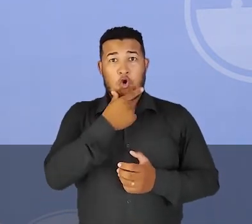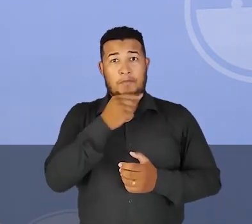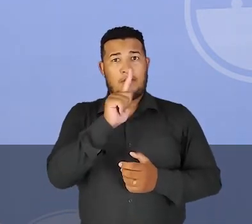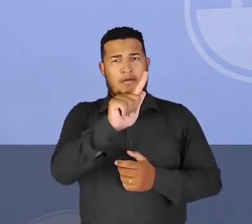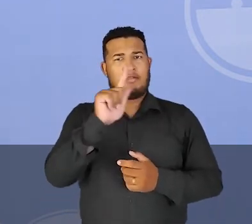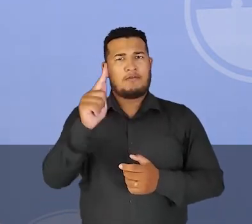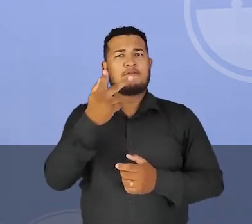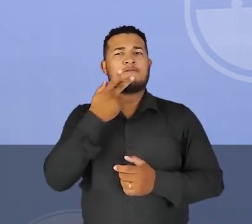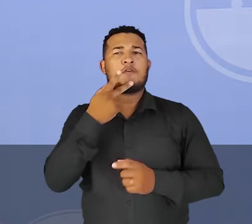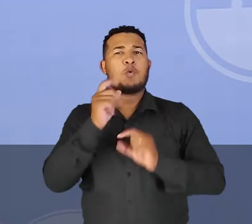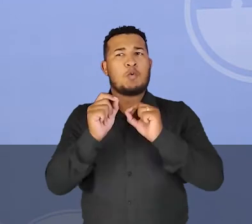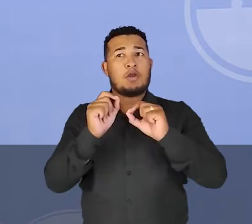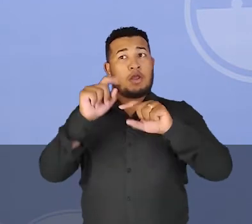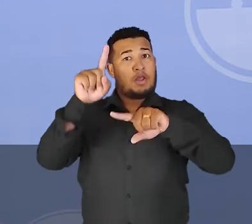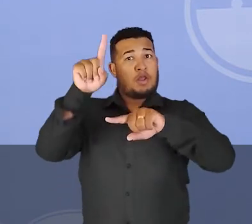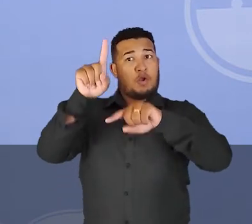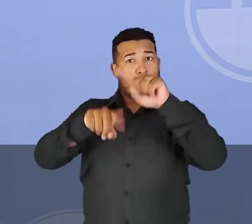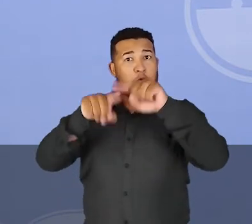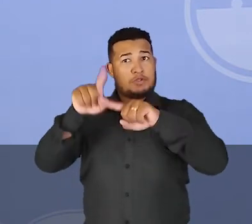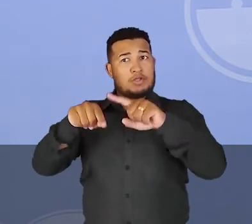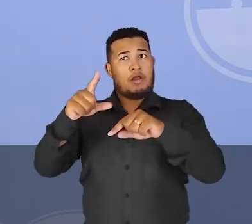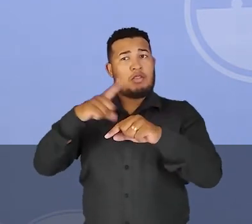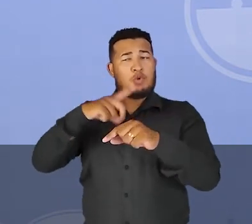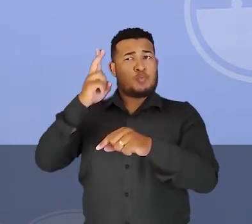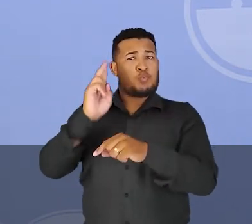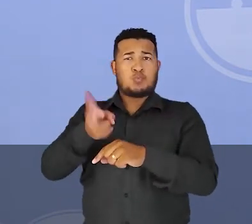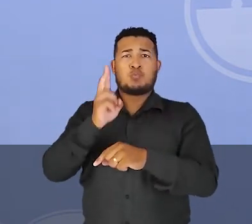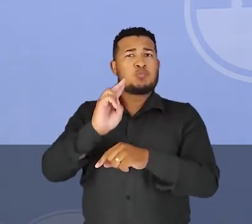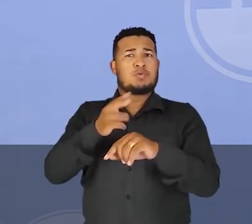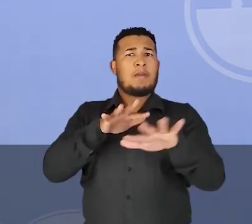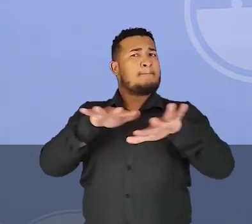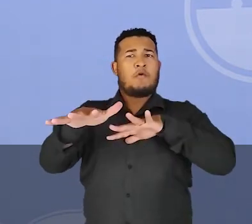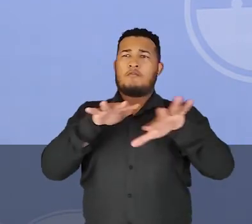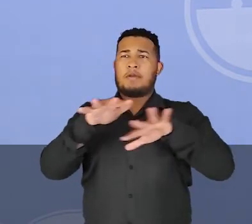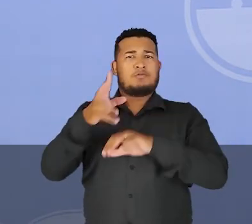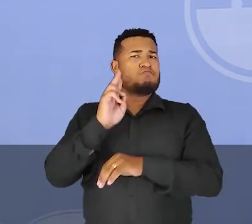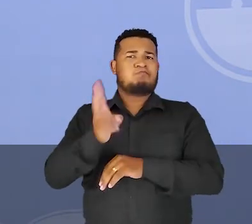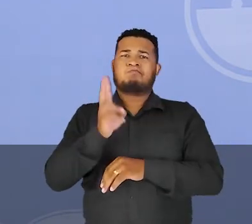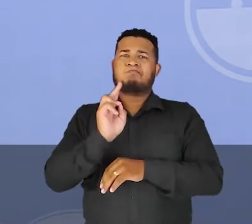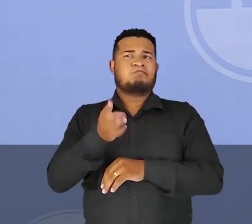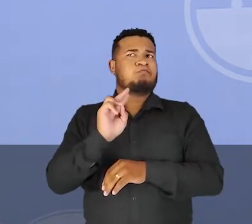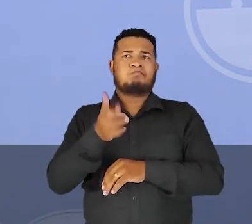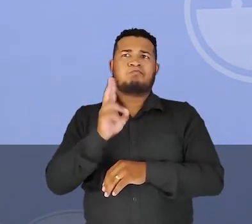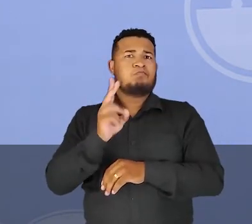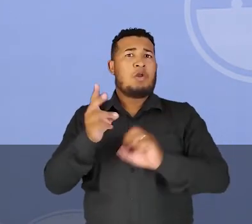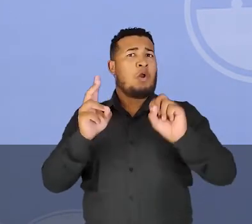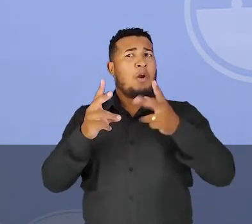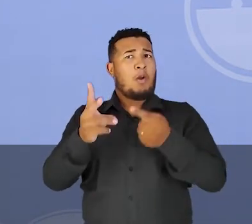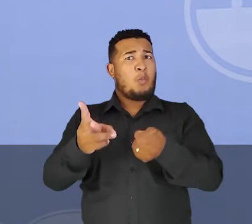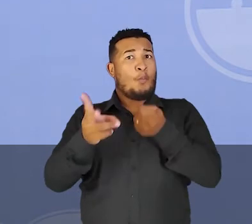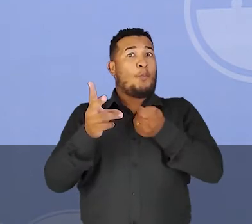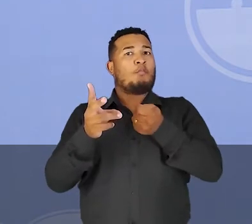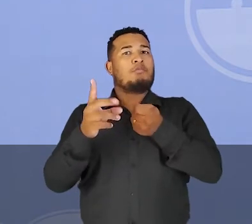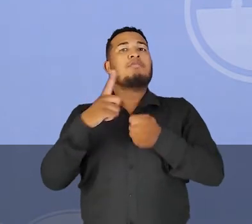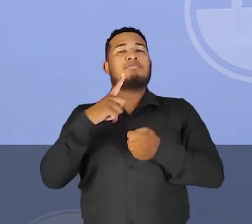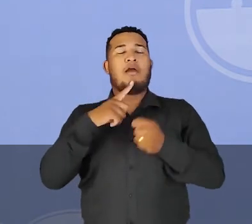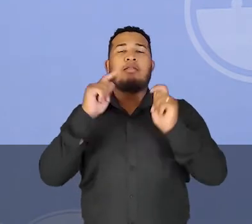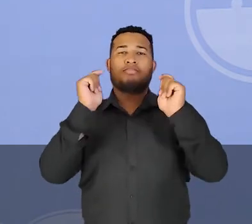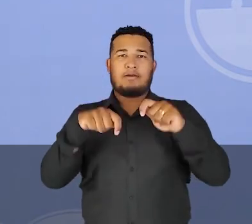Galileu disse que um corpo tende a permanecer no seu movimento a menos que haja uma força